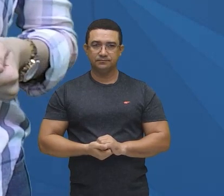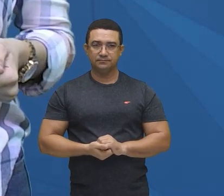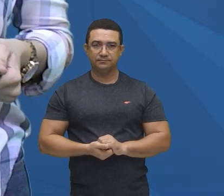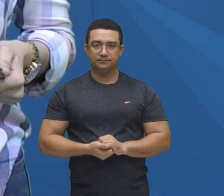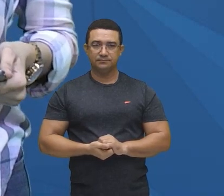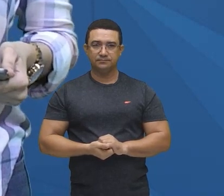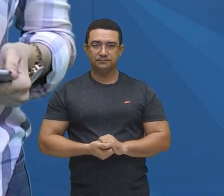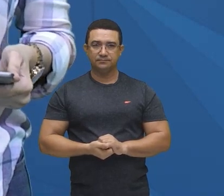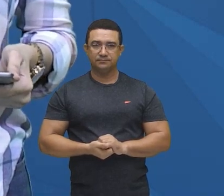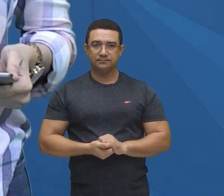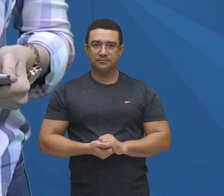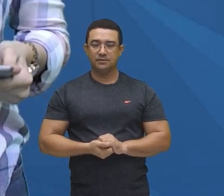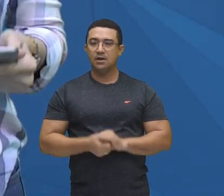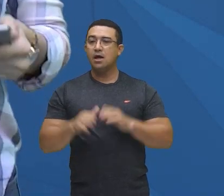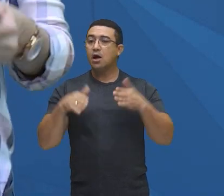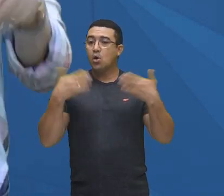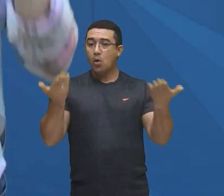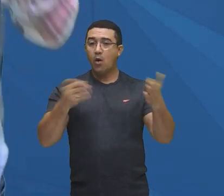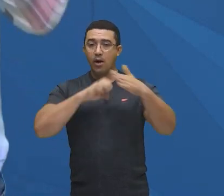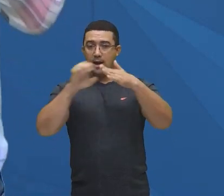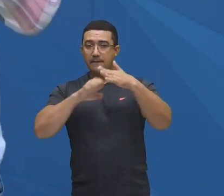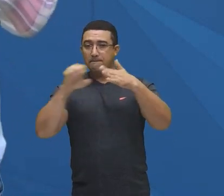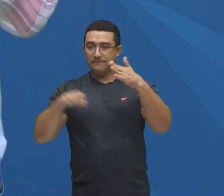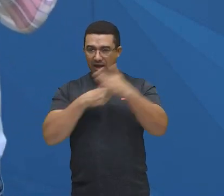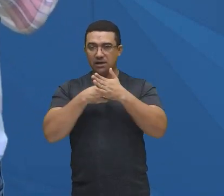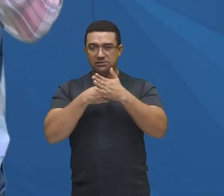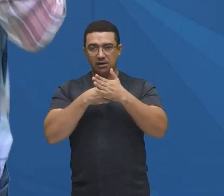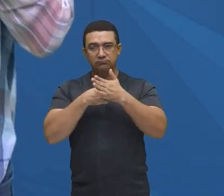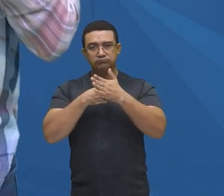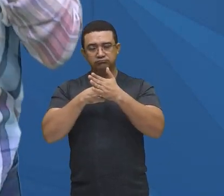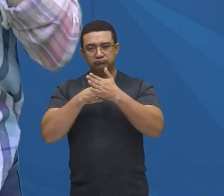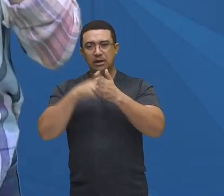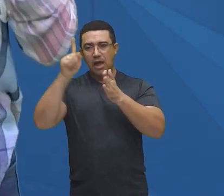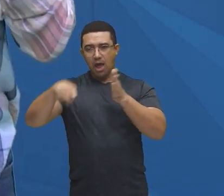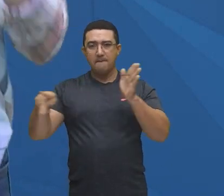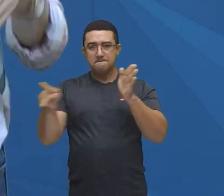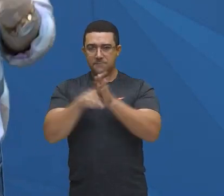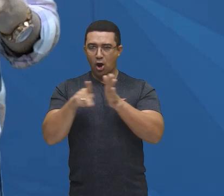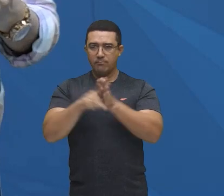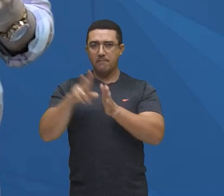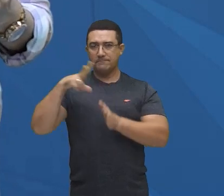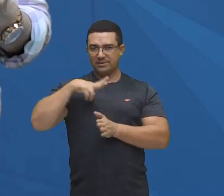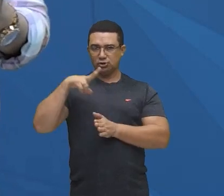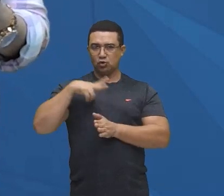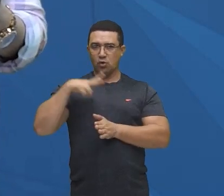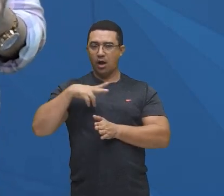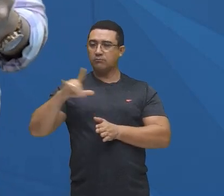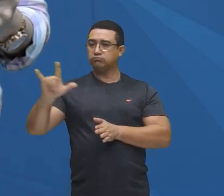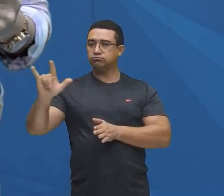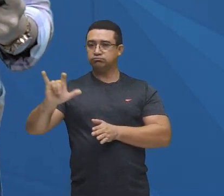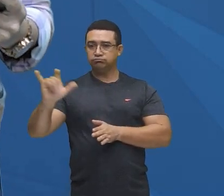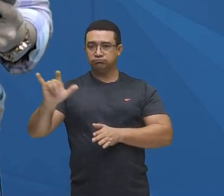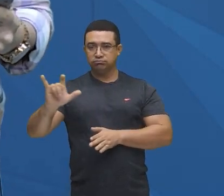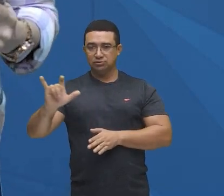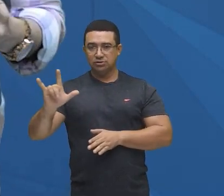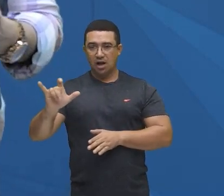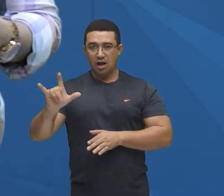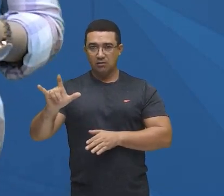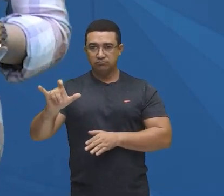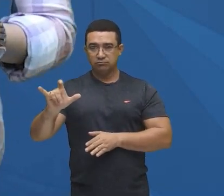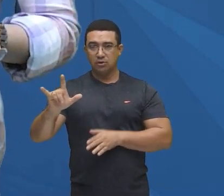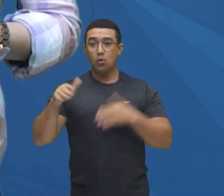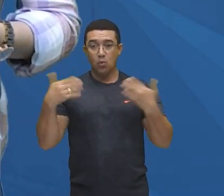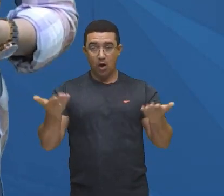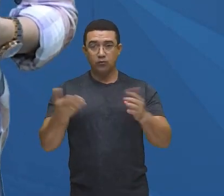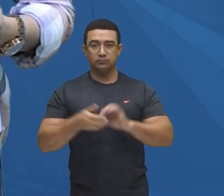A qual empresa pertence o Instagram, né? Olha só, gente, a gente até eu acho que até que eu falei algo relacionado a isso. Mas